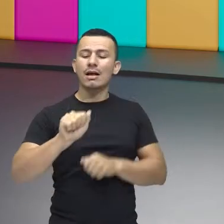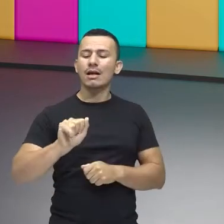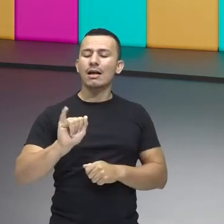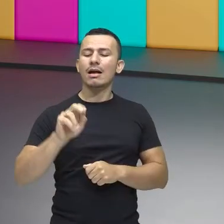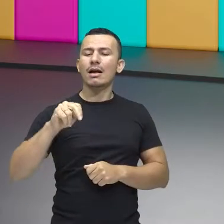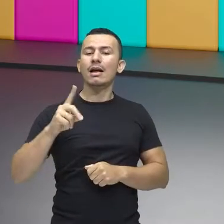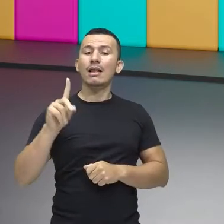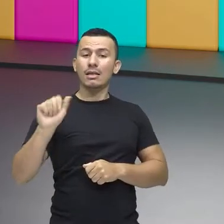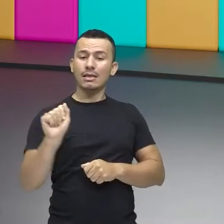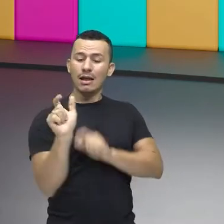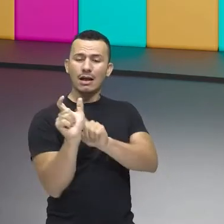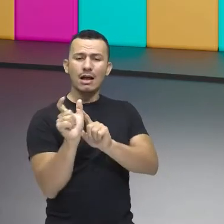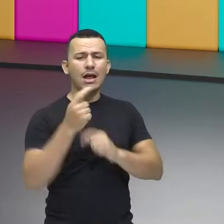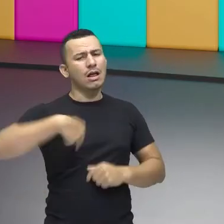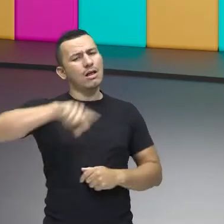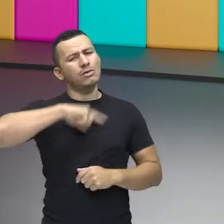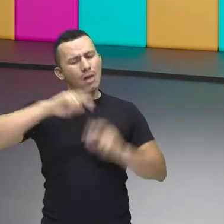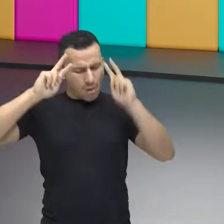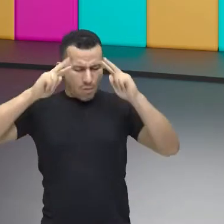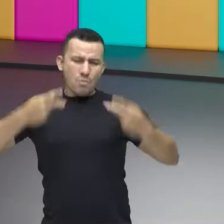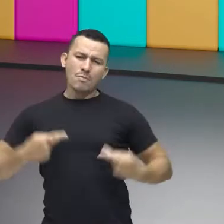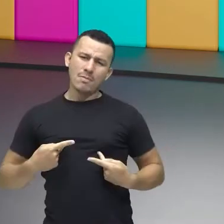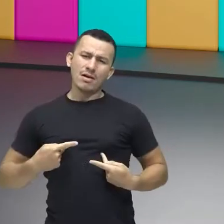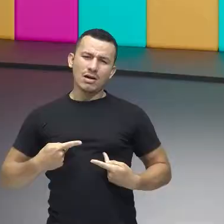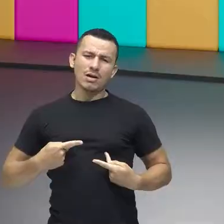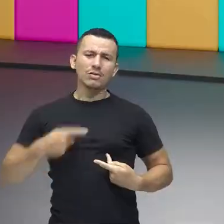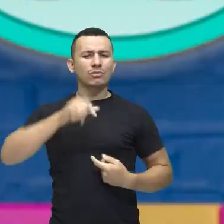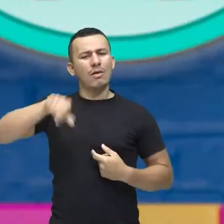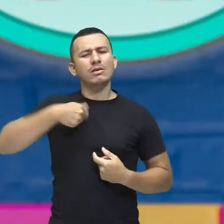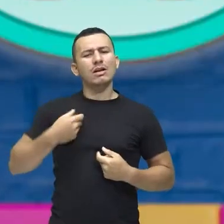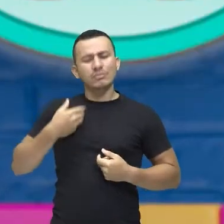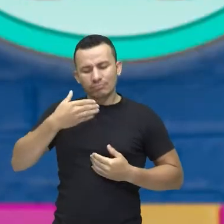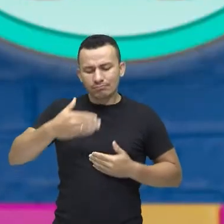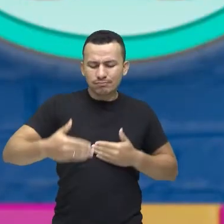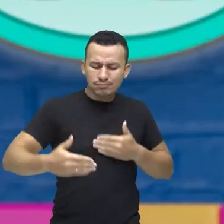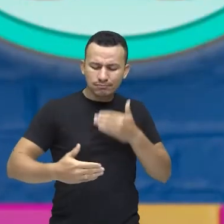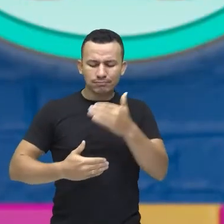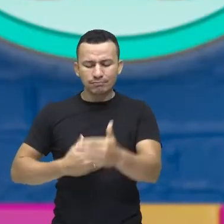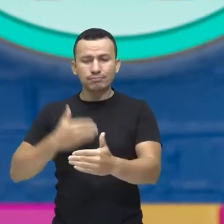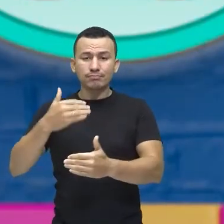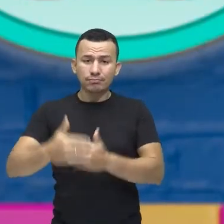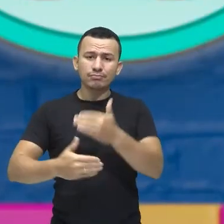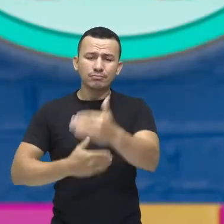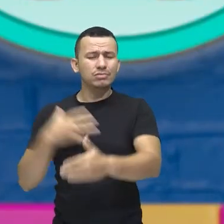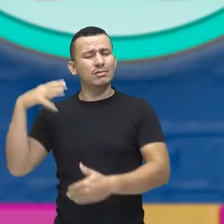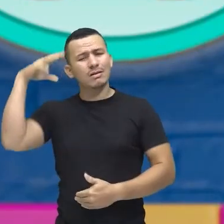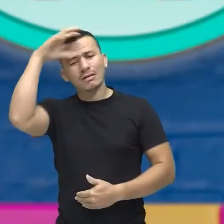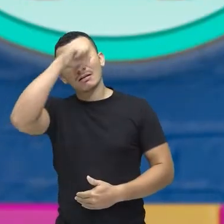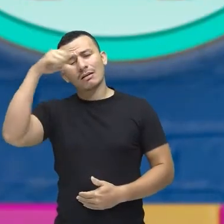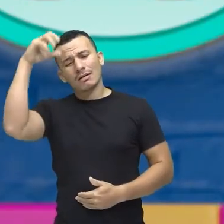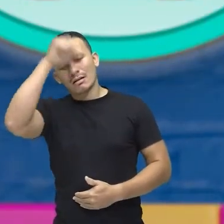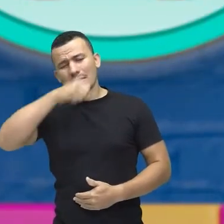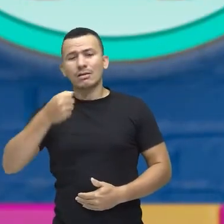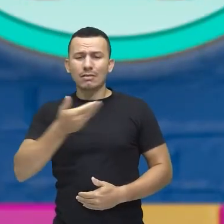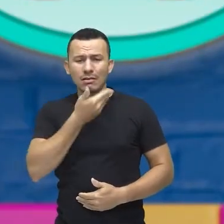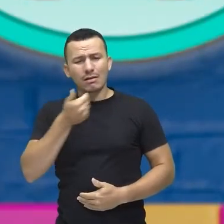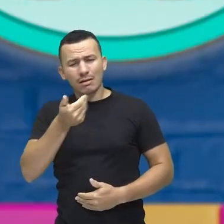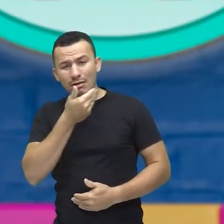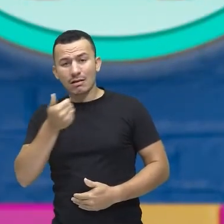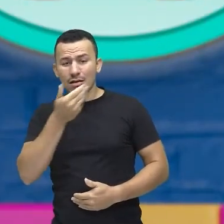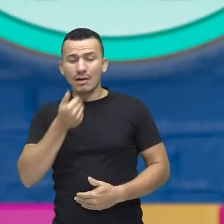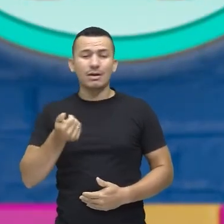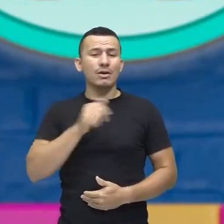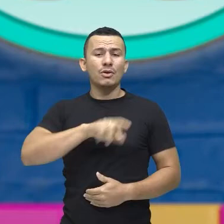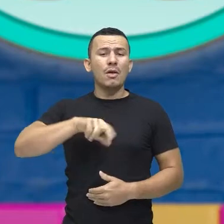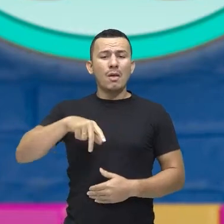nós somos sujeitos nos fazendo no mundo, a gente está se construindo, Renata. Então, não existe receita, a tua